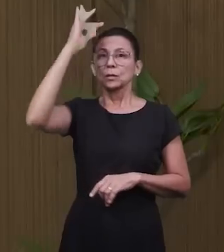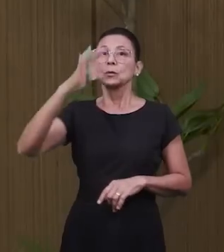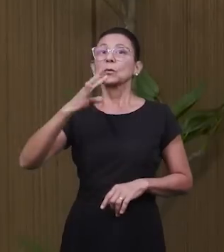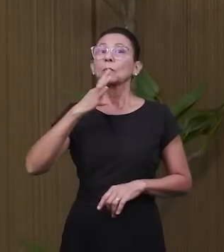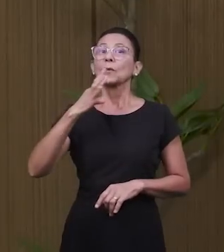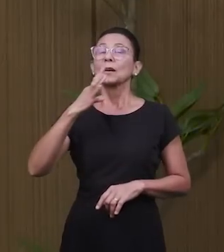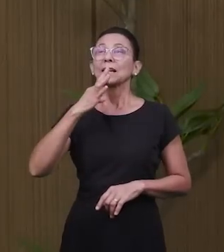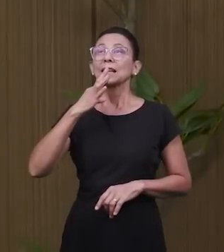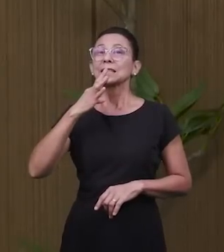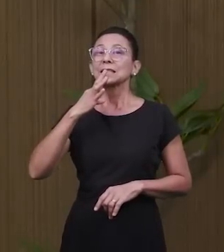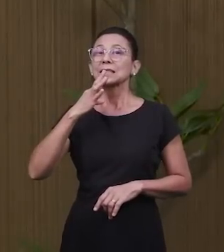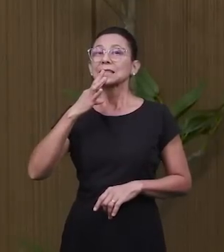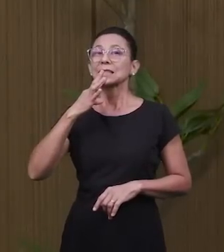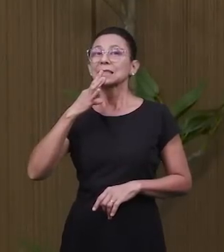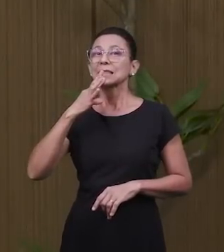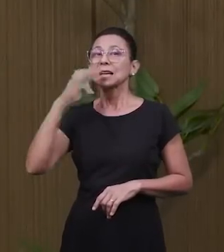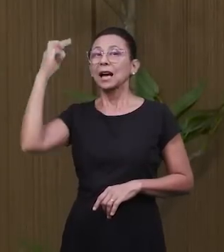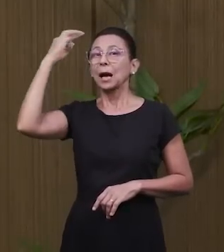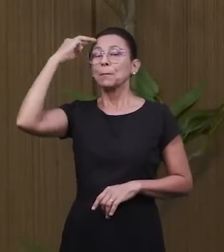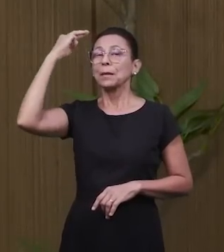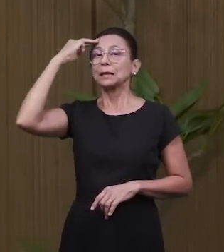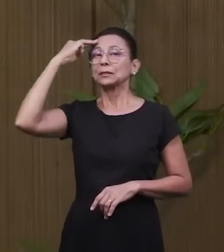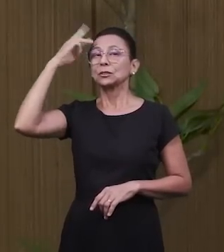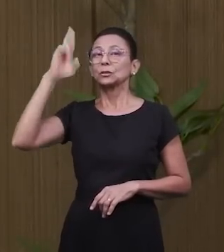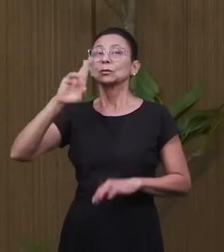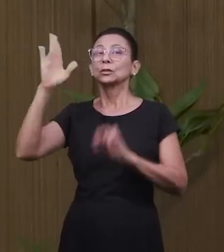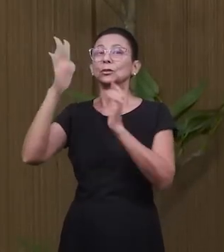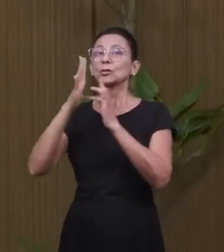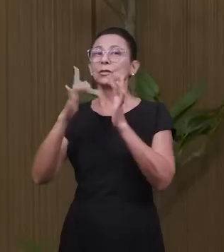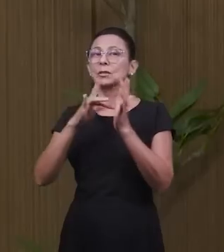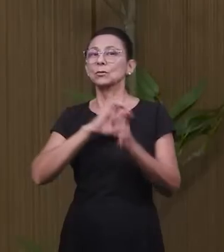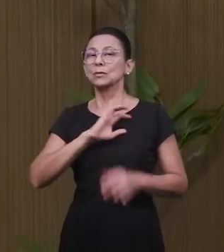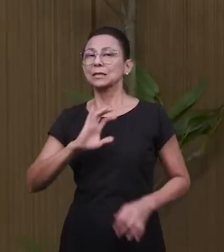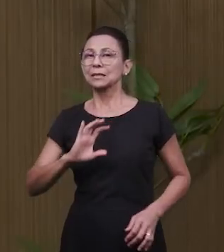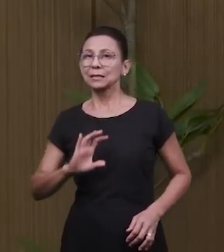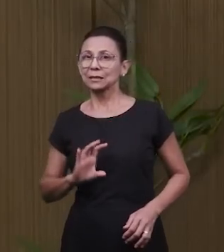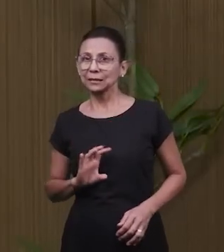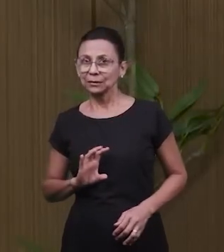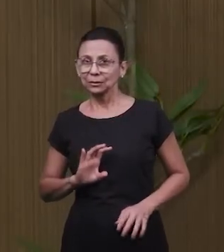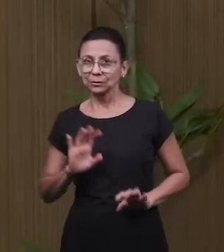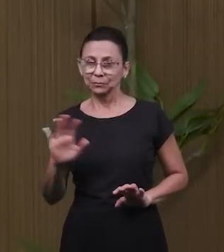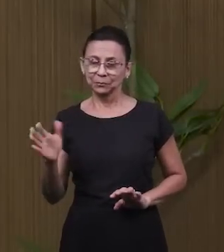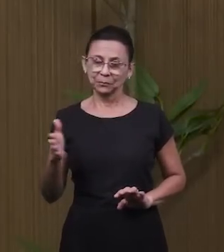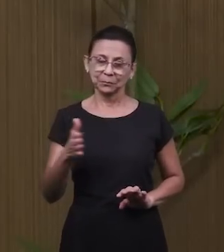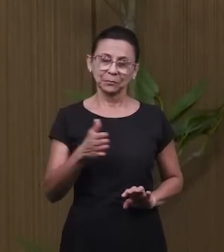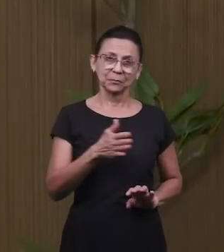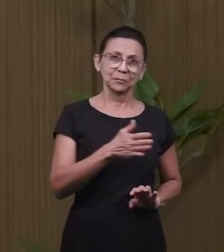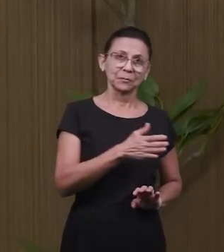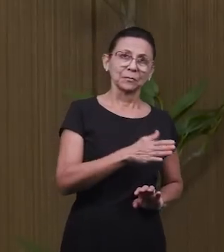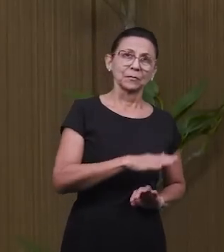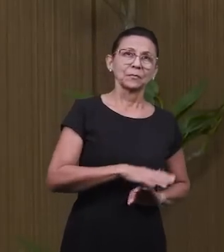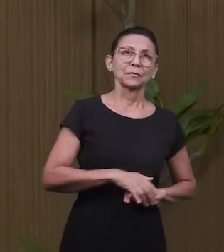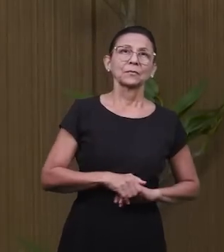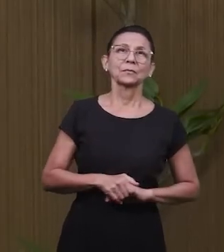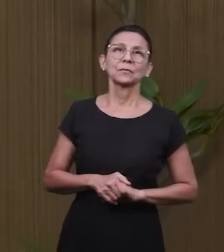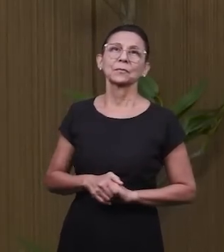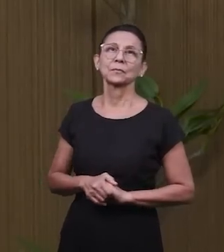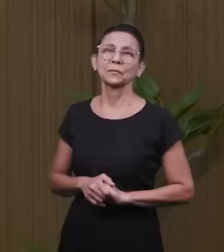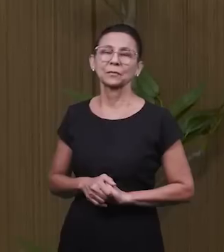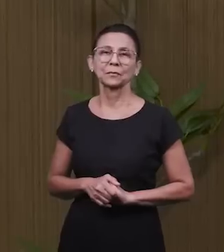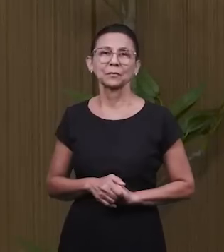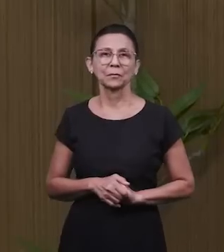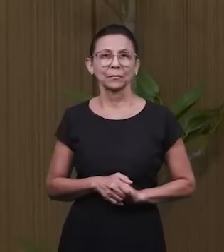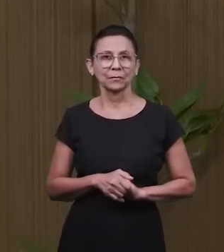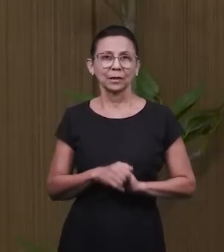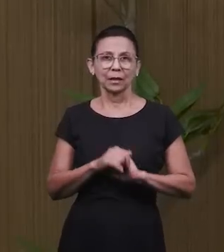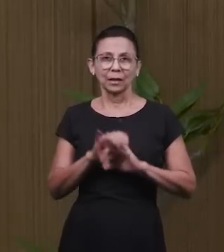Então, é o sangue que atua na vida da igreja, porque o que o sangue faz no corpo? Ele traz, já estamos entrando aqui no assunto um pouquinho,